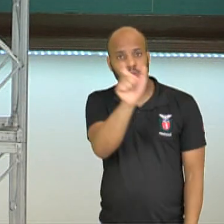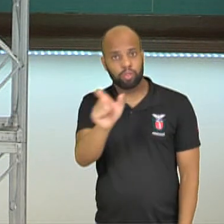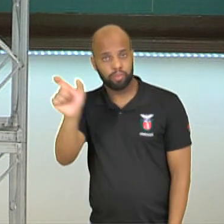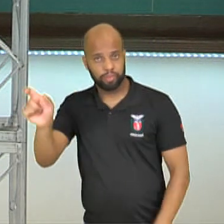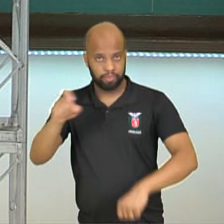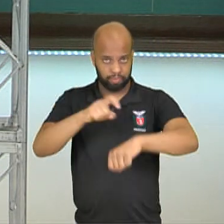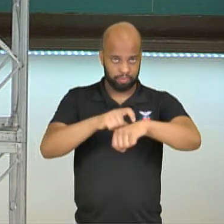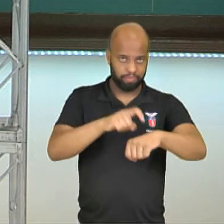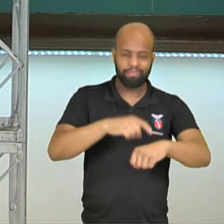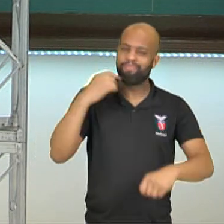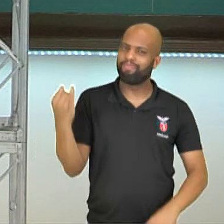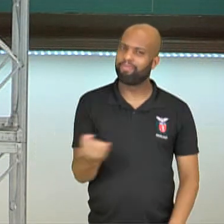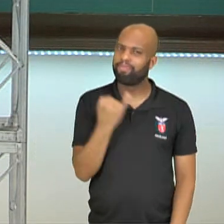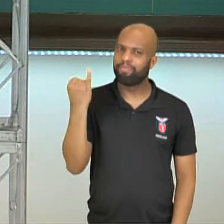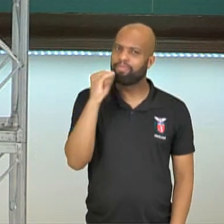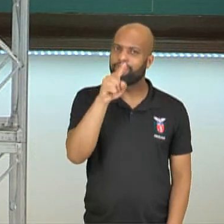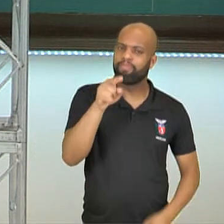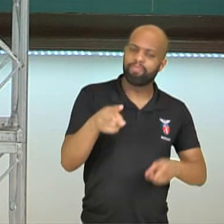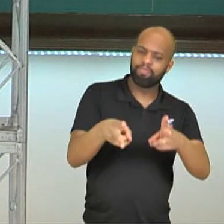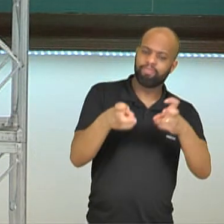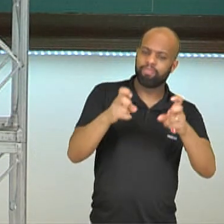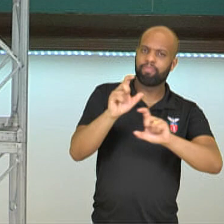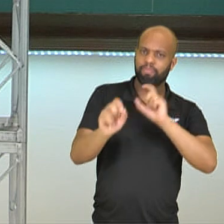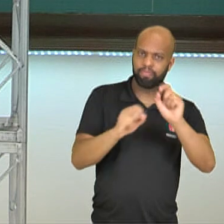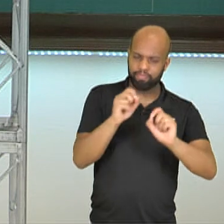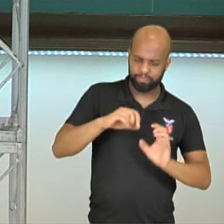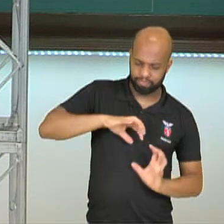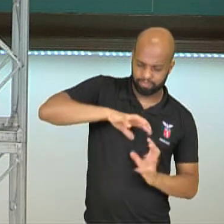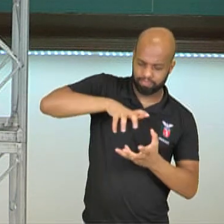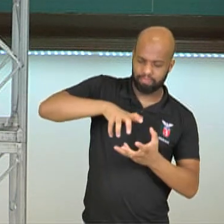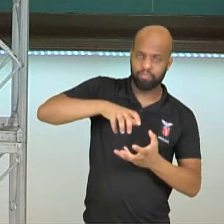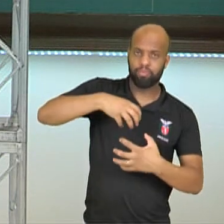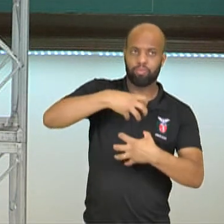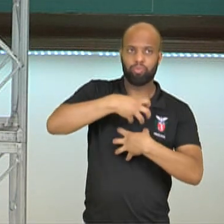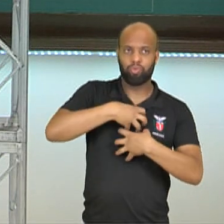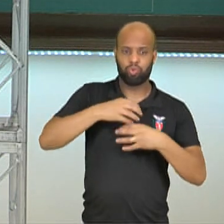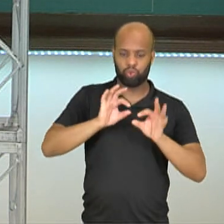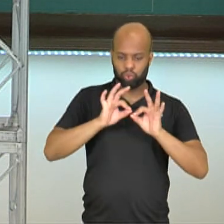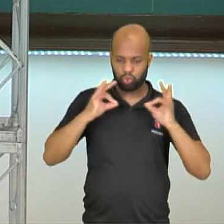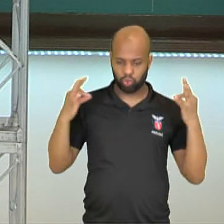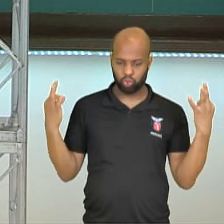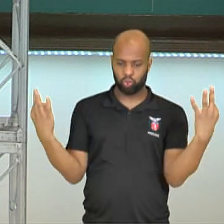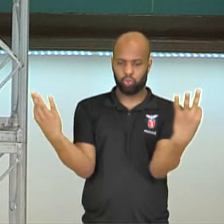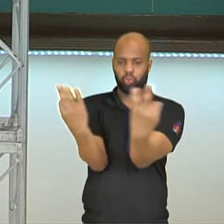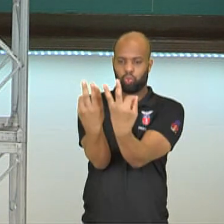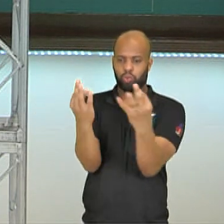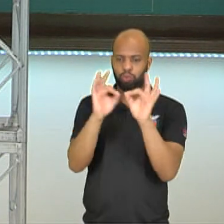É importante que você perceba que o nosso planeta ele é uma circunferência e que